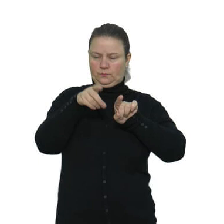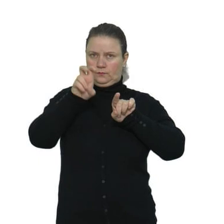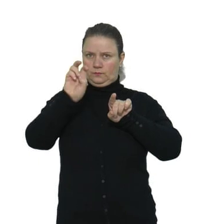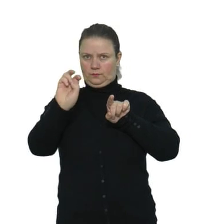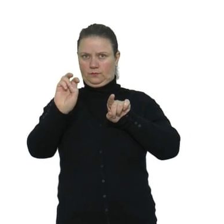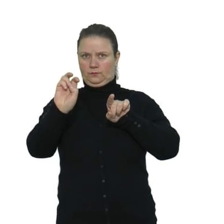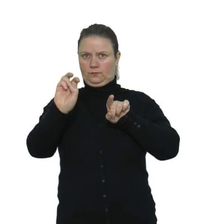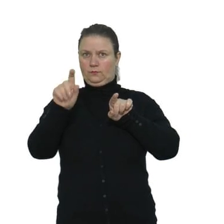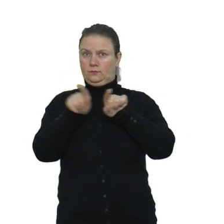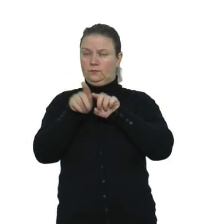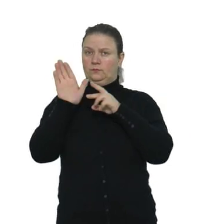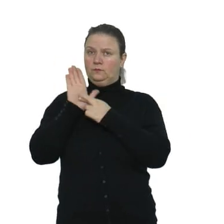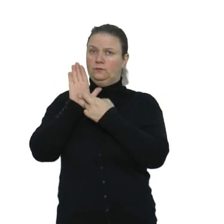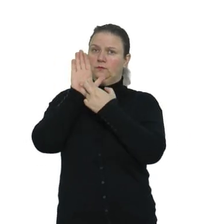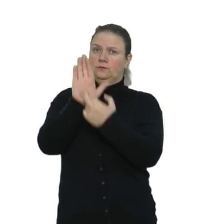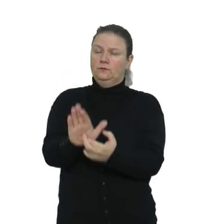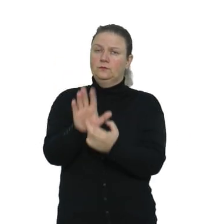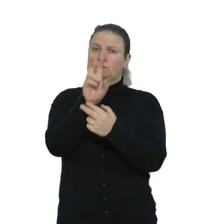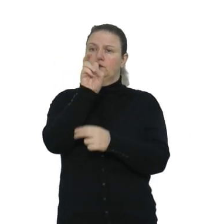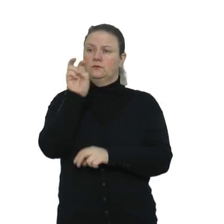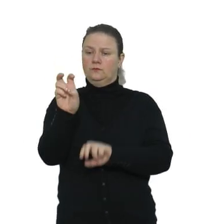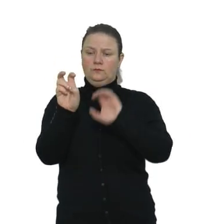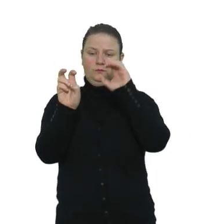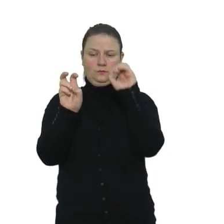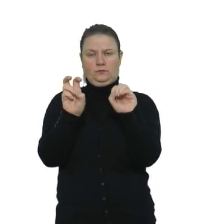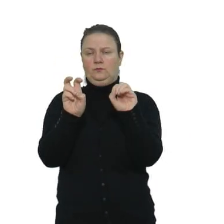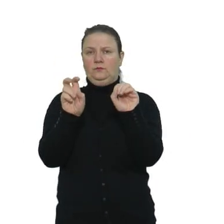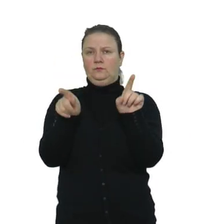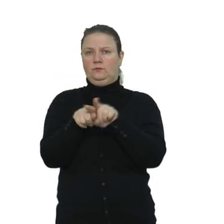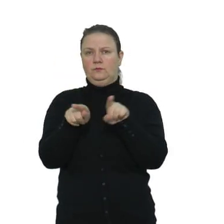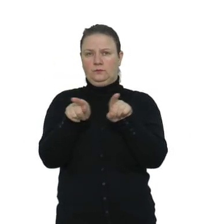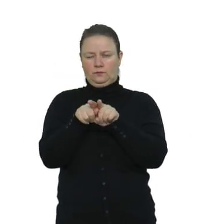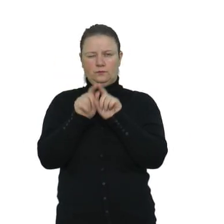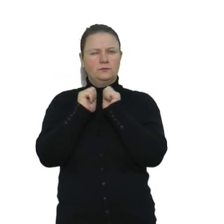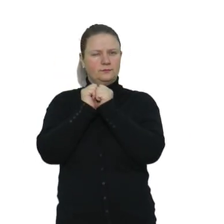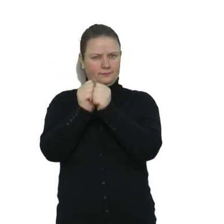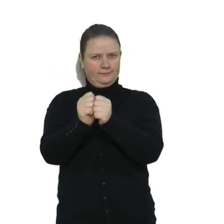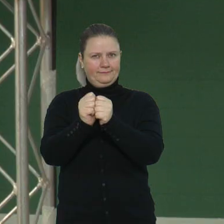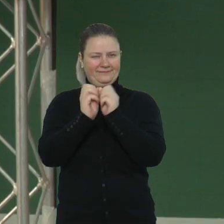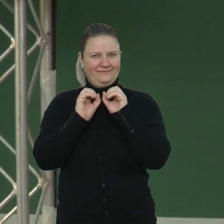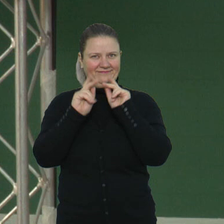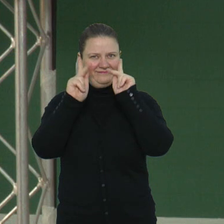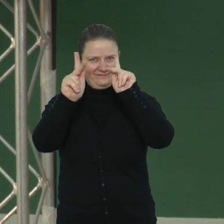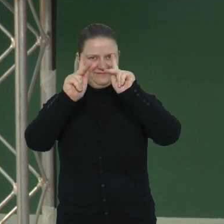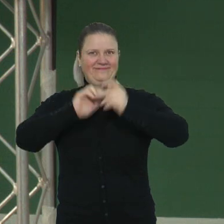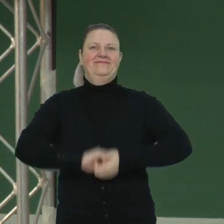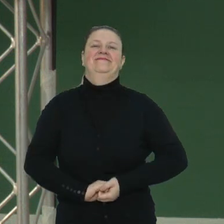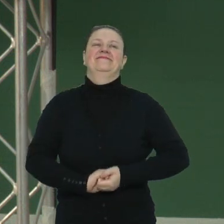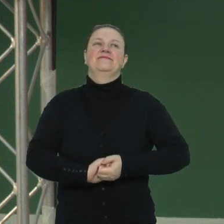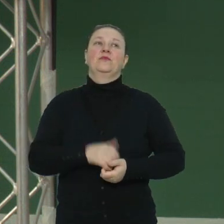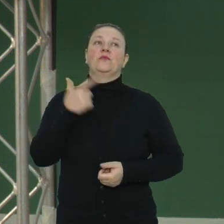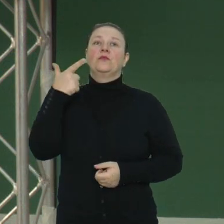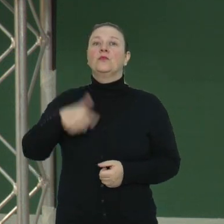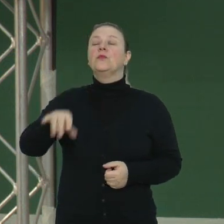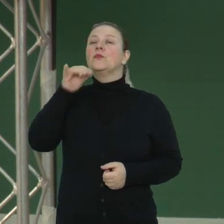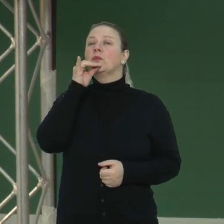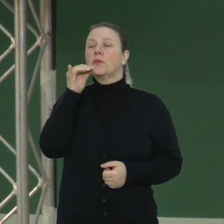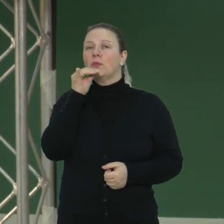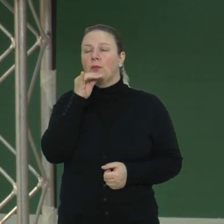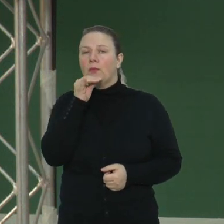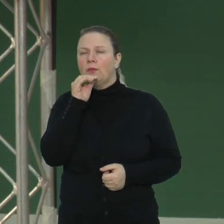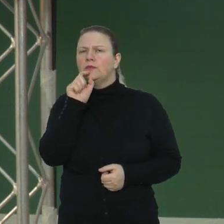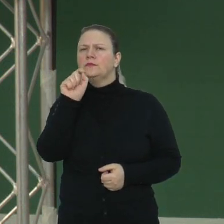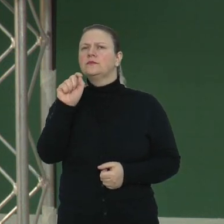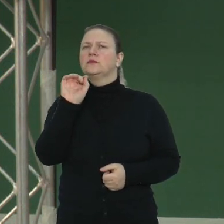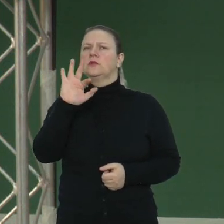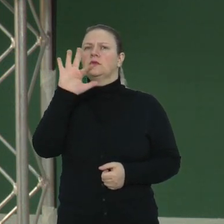5, representando que o 5 e o zero também entram, ok? Aqui, mais um exemplo para vocês. O que acontece